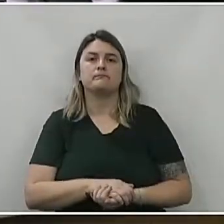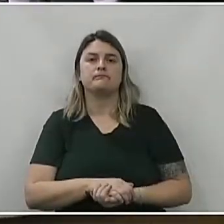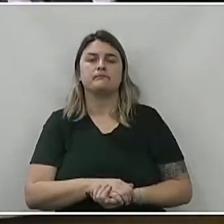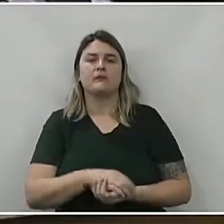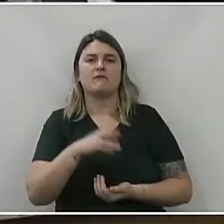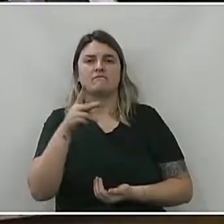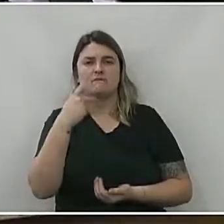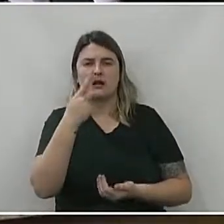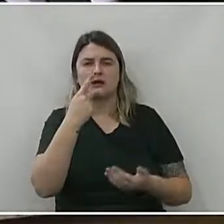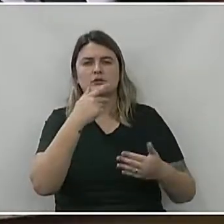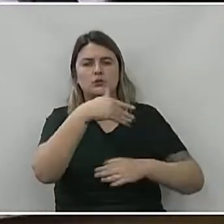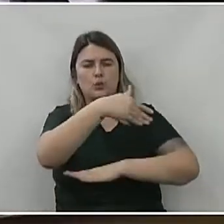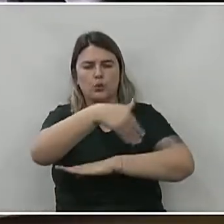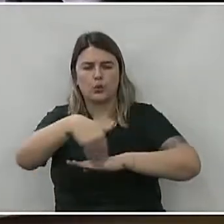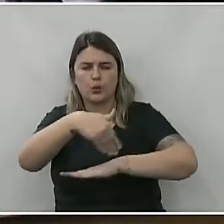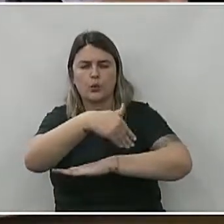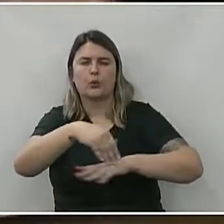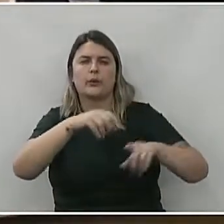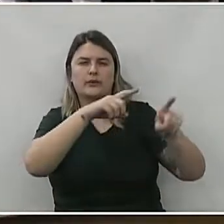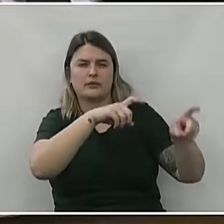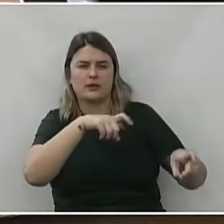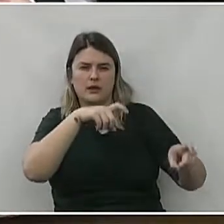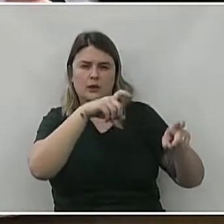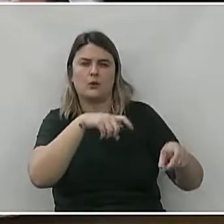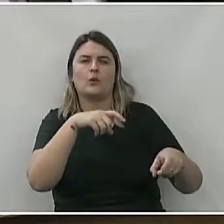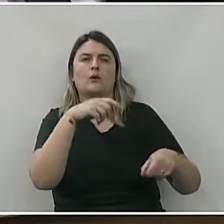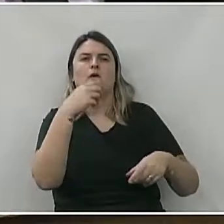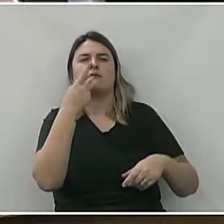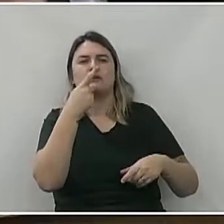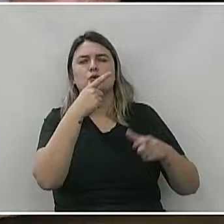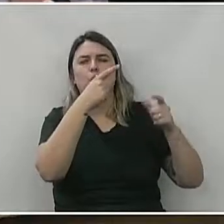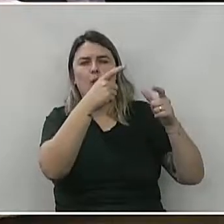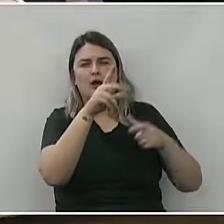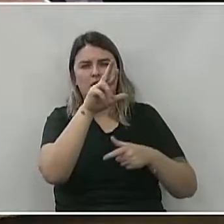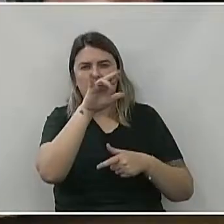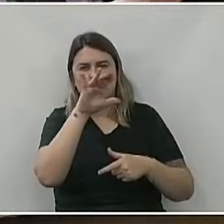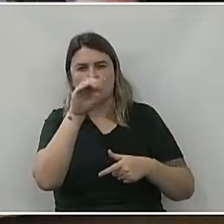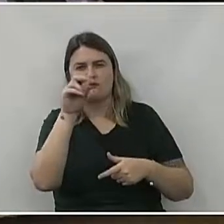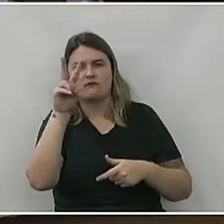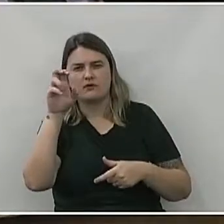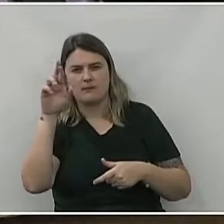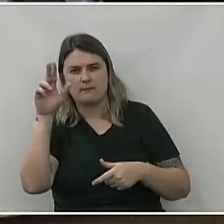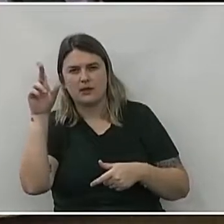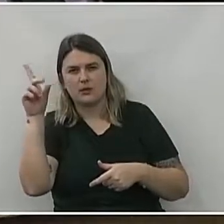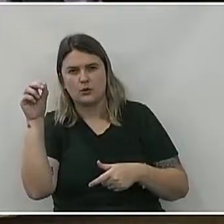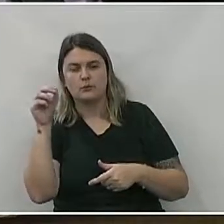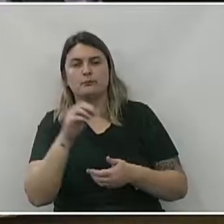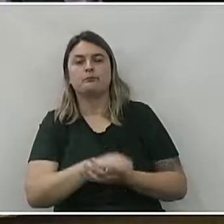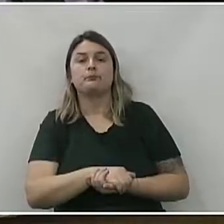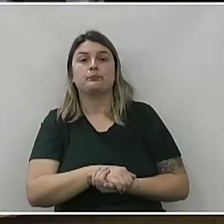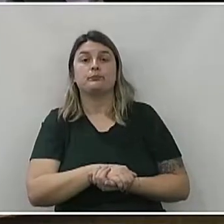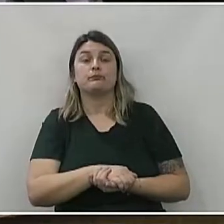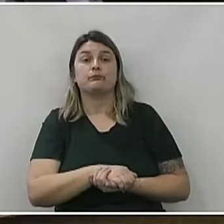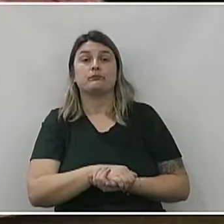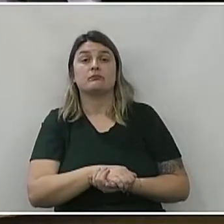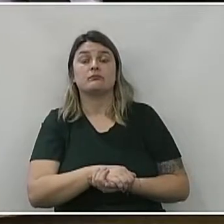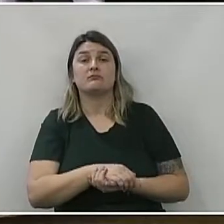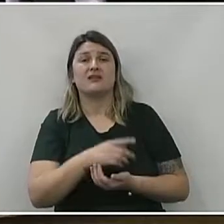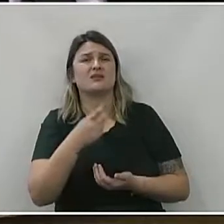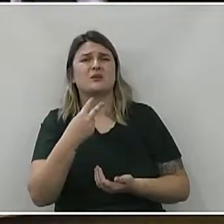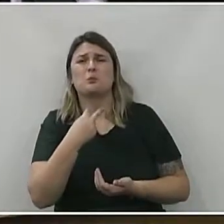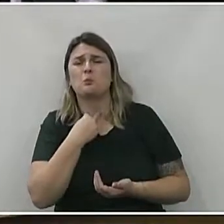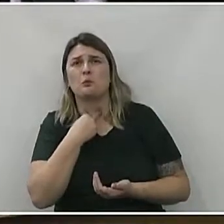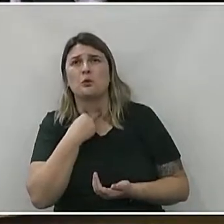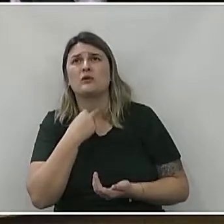hoje a respeito das estradas do interior, envolvendo Rio Vermelho, a Serra da Esperança até a comunidade Fortaleza, a questão é que não